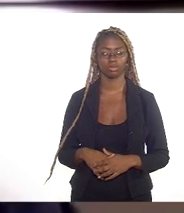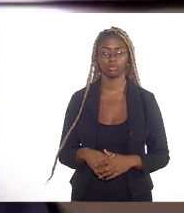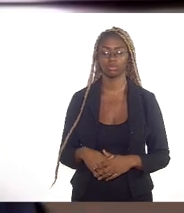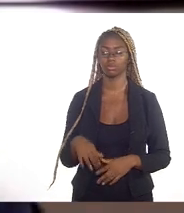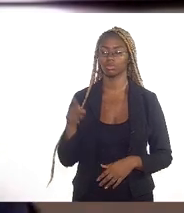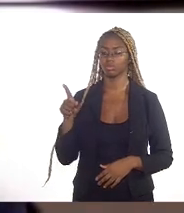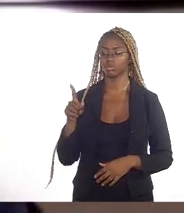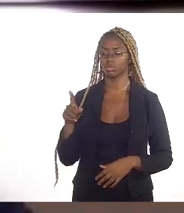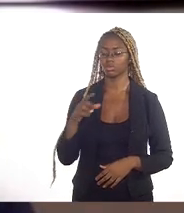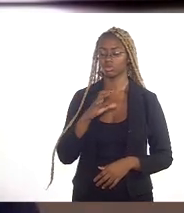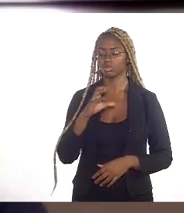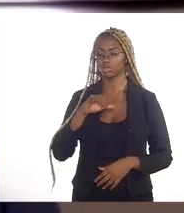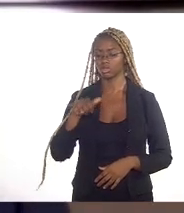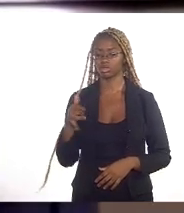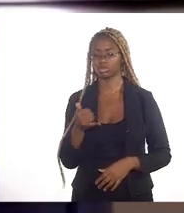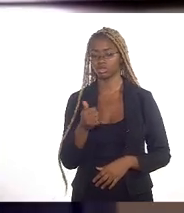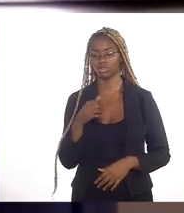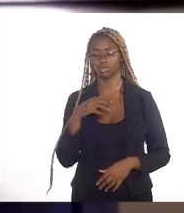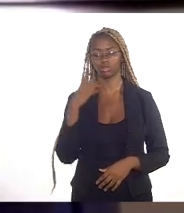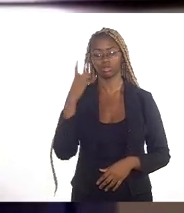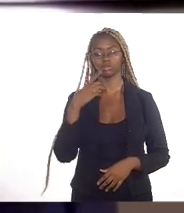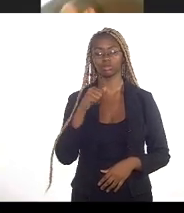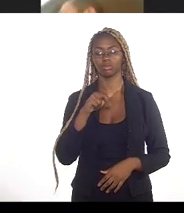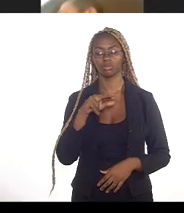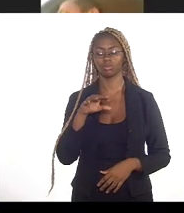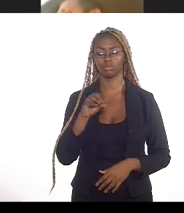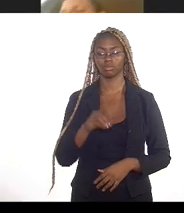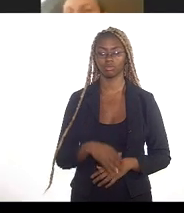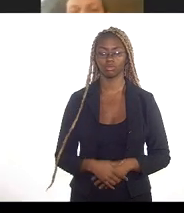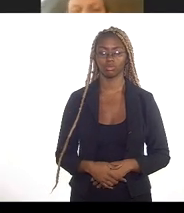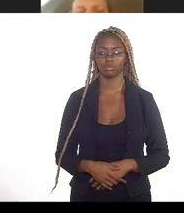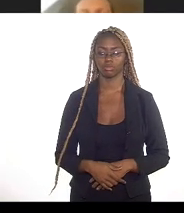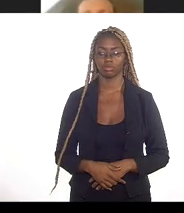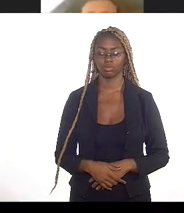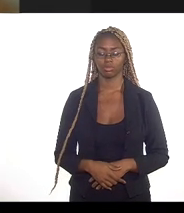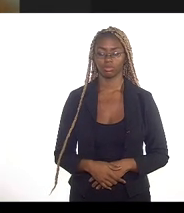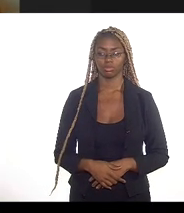emitir parecer pela Comissão de Constituição e Justiça, deputado Márcio Pacheco.